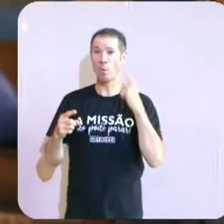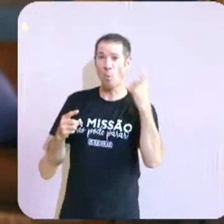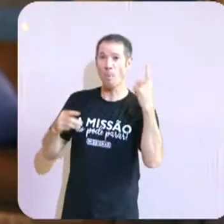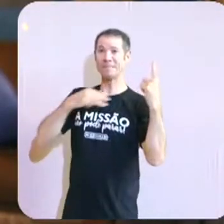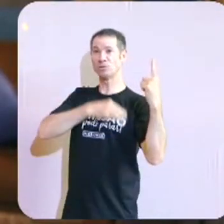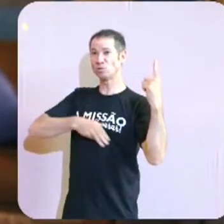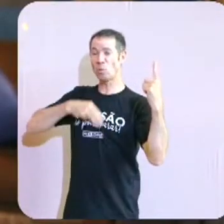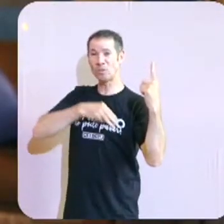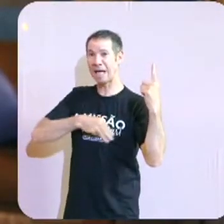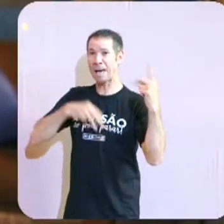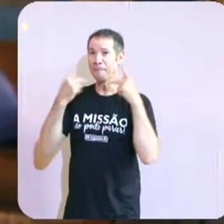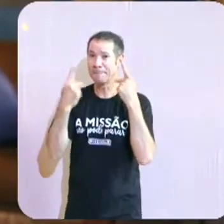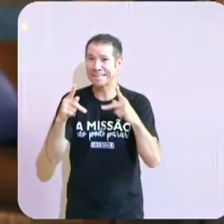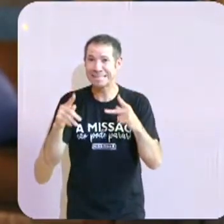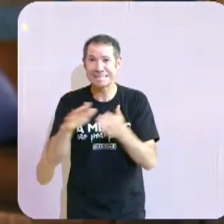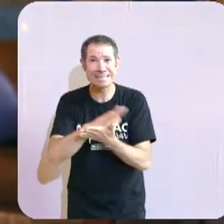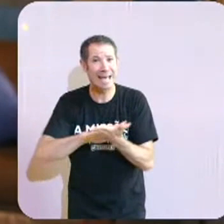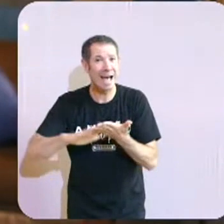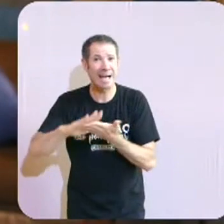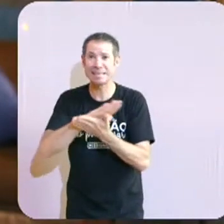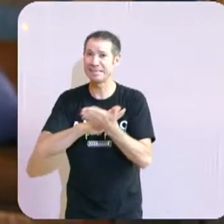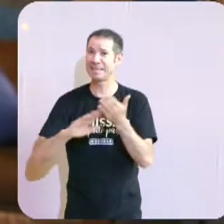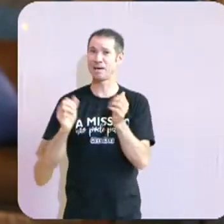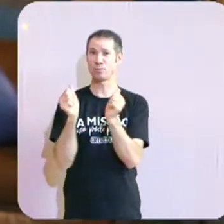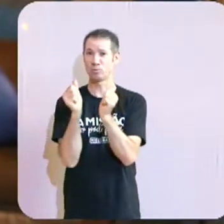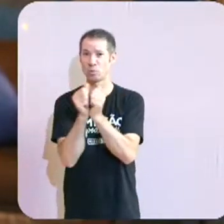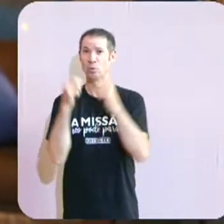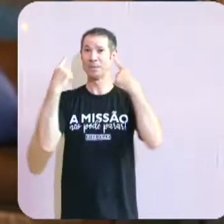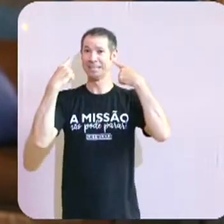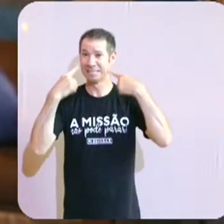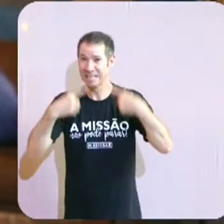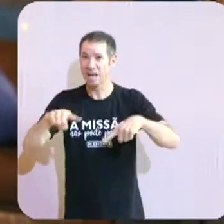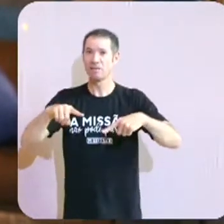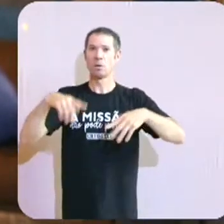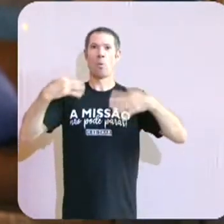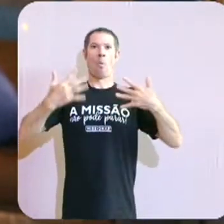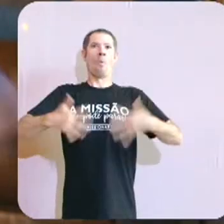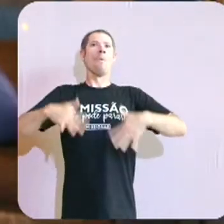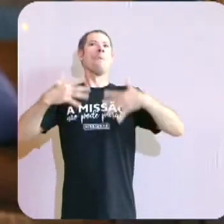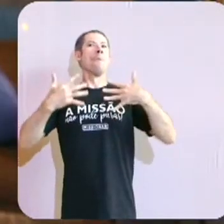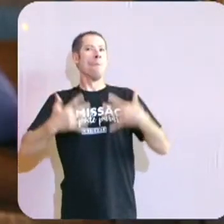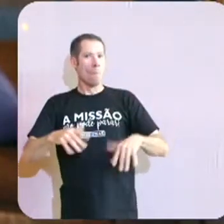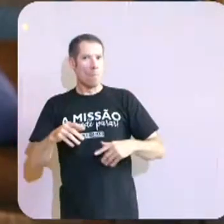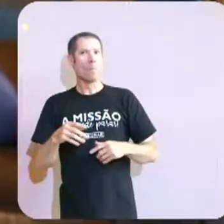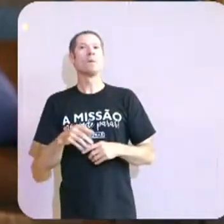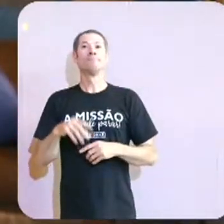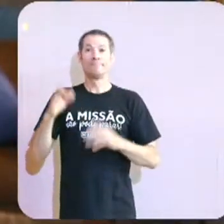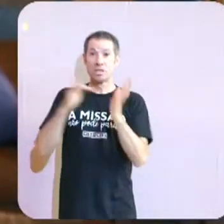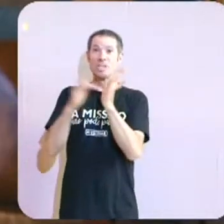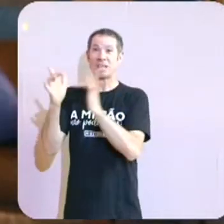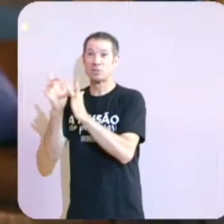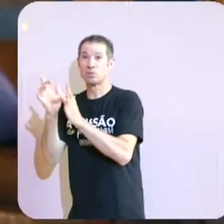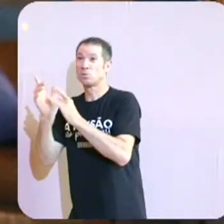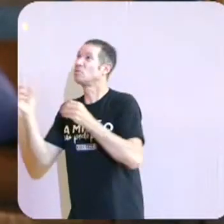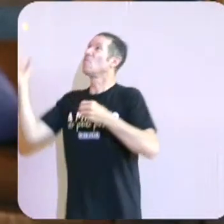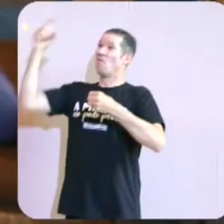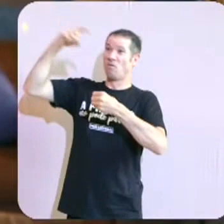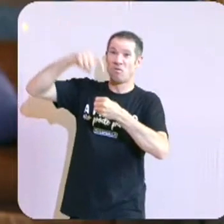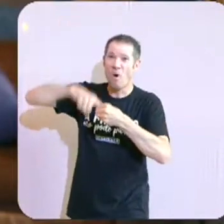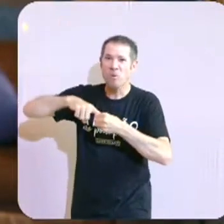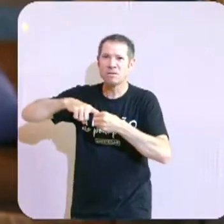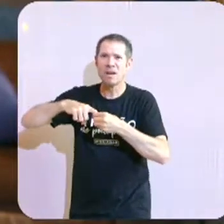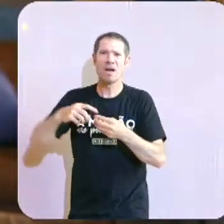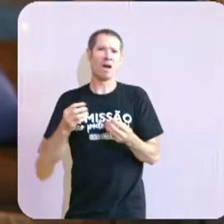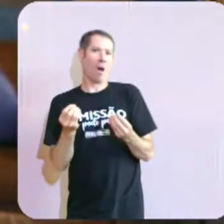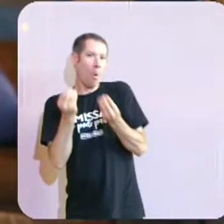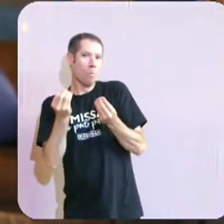ou atuação entre eles. O desafio ainda é muito grande. E se eu e você queremos que Jesus volte, que todos possam ouvir da mensagem,